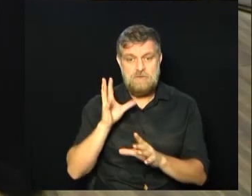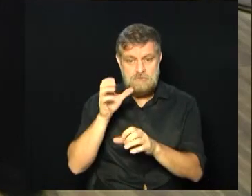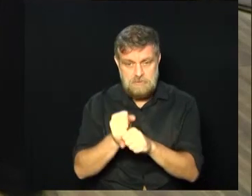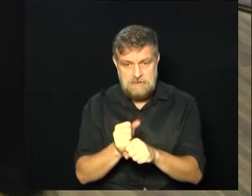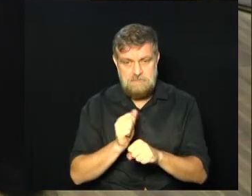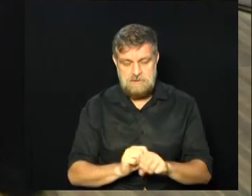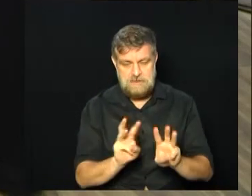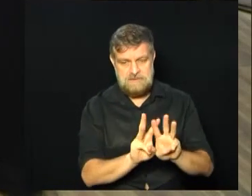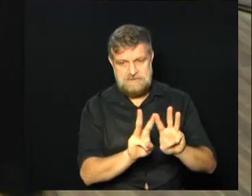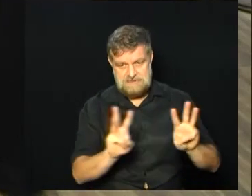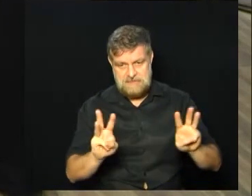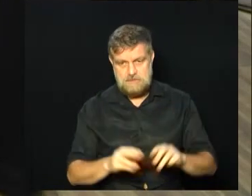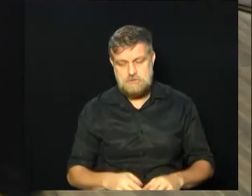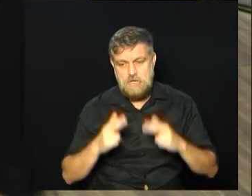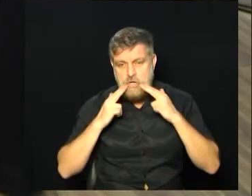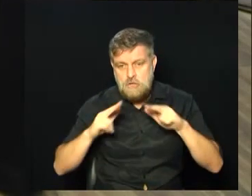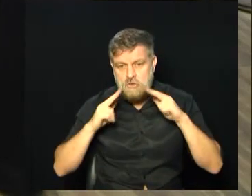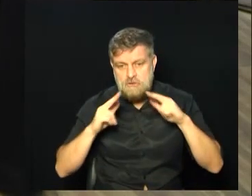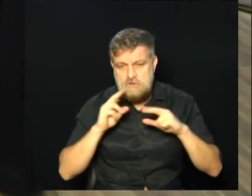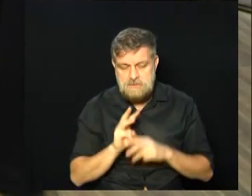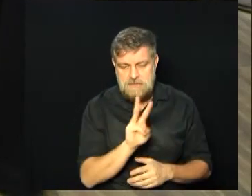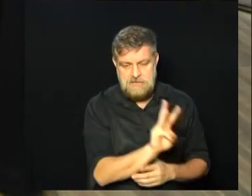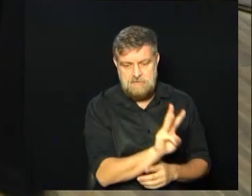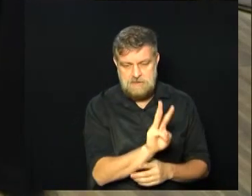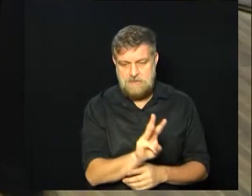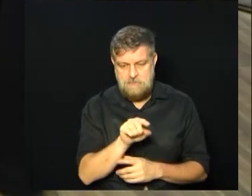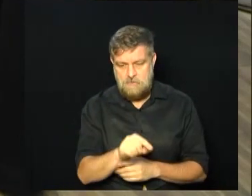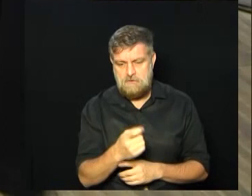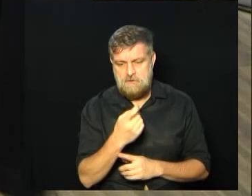capa do site, notícias, lá no